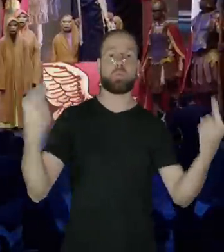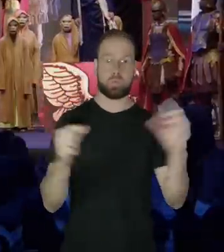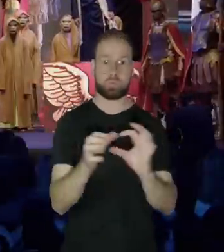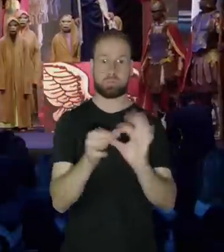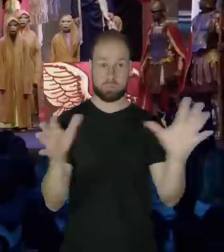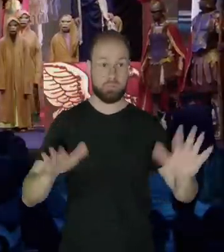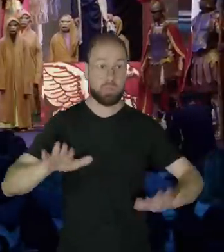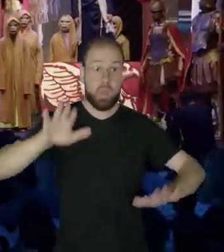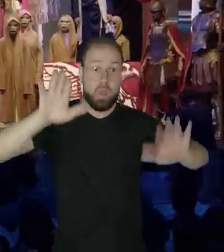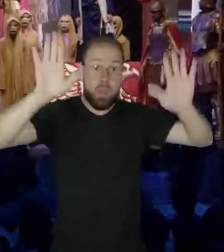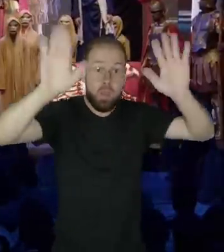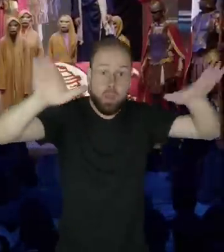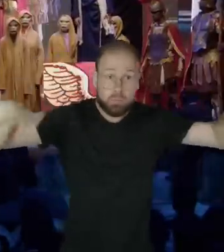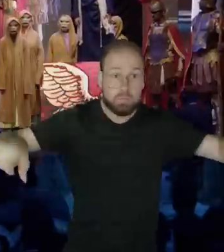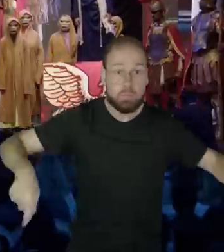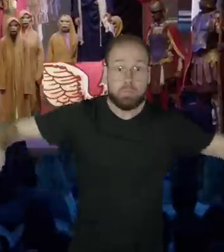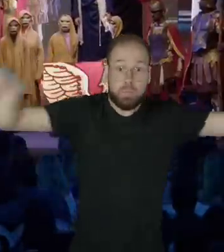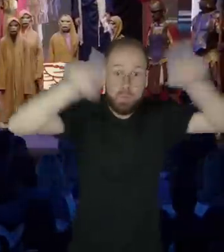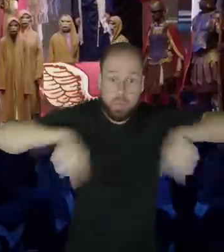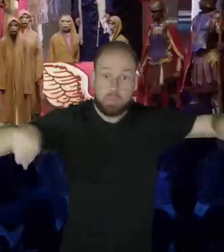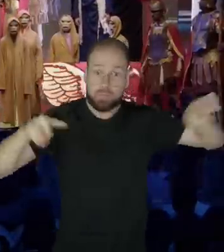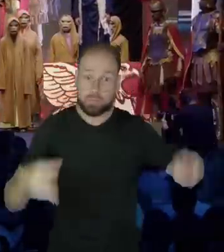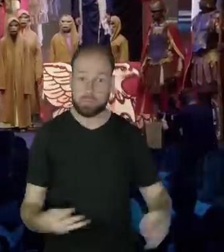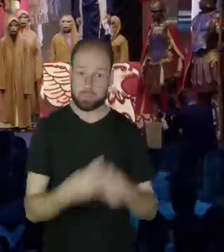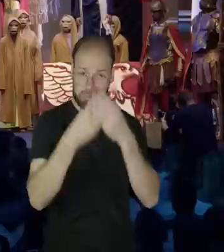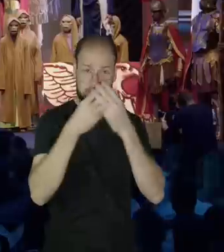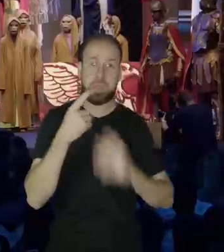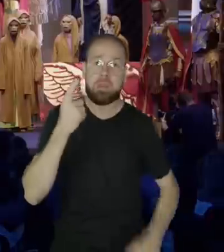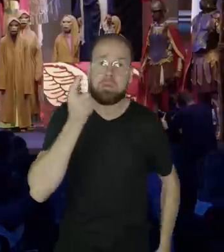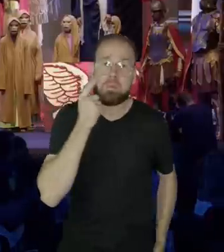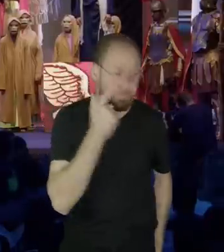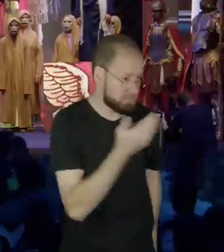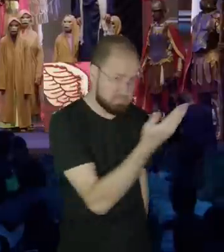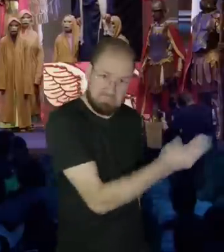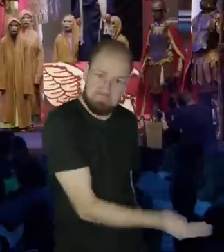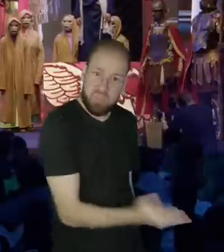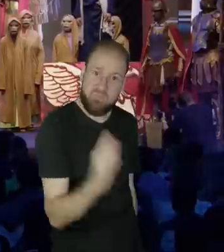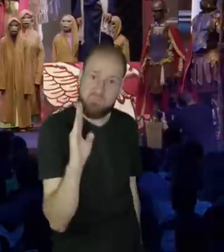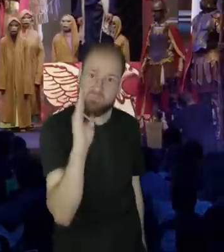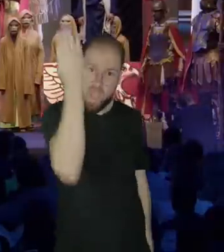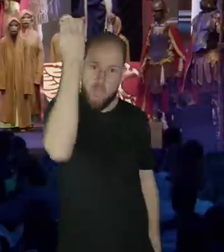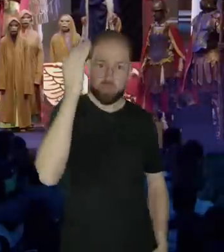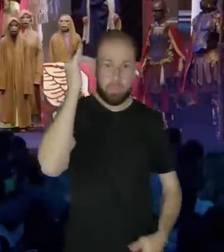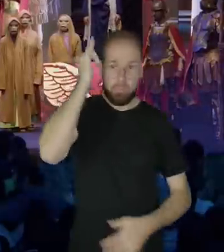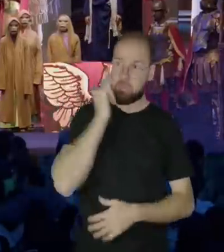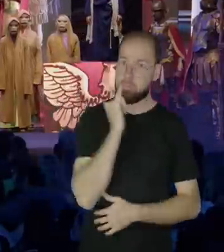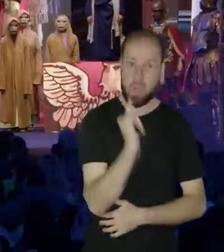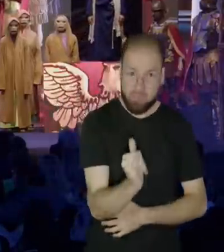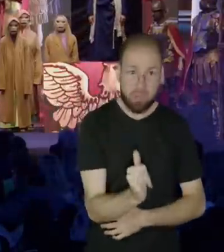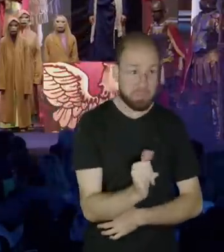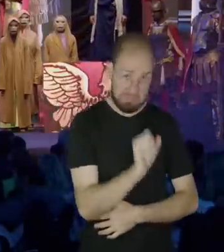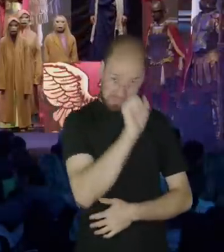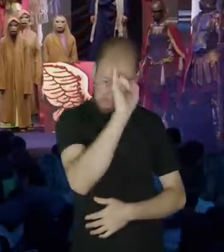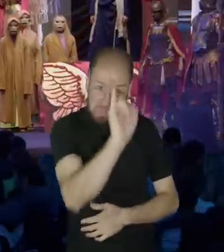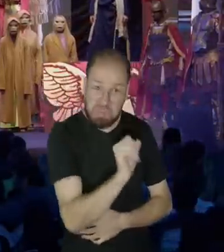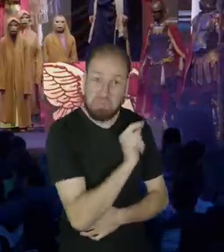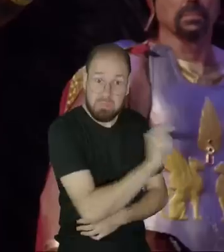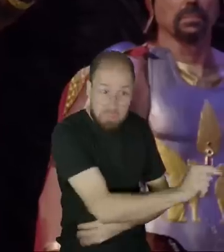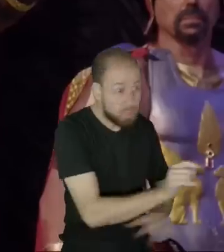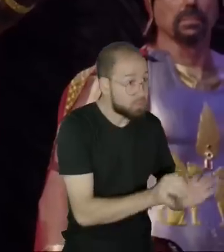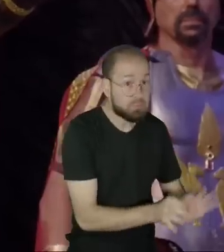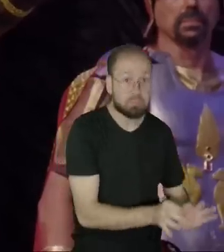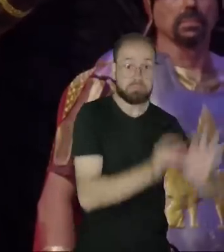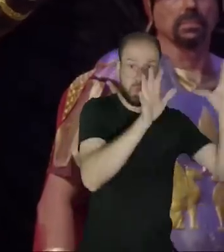de Jerusalém. Este falso profeta se diz rei. Se este homem for solto,